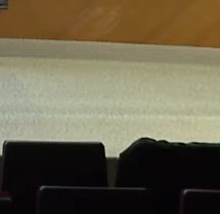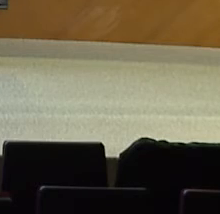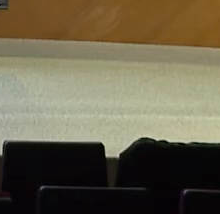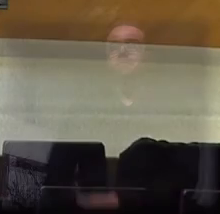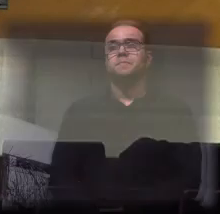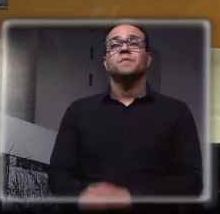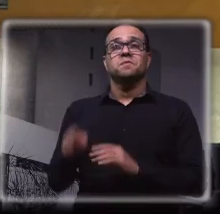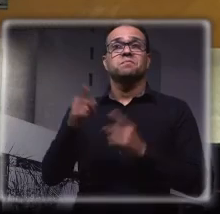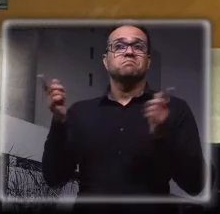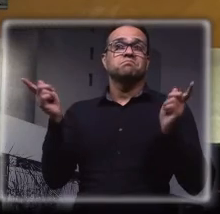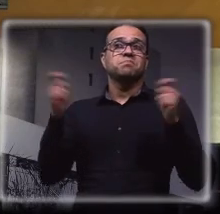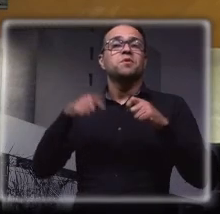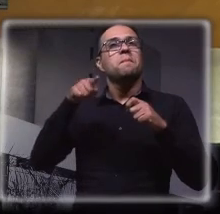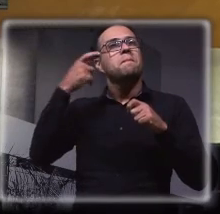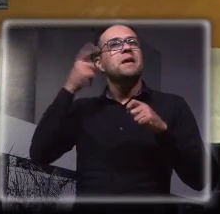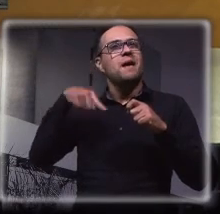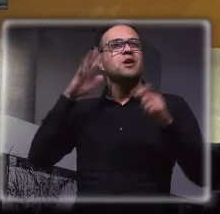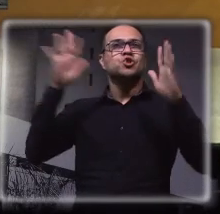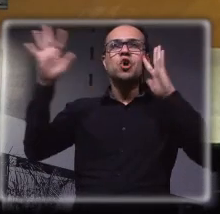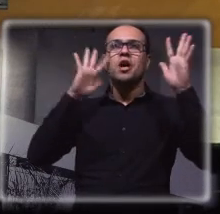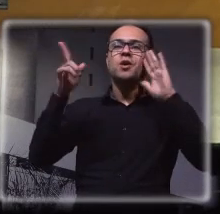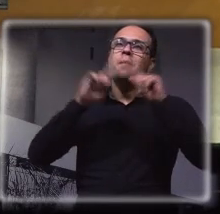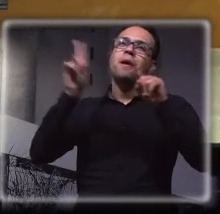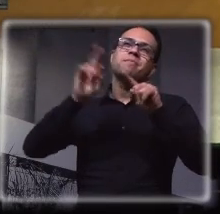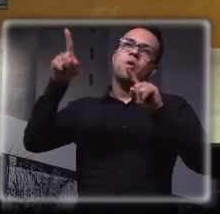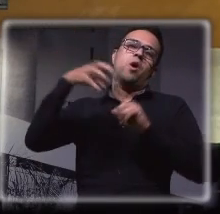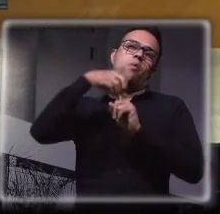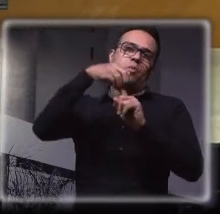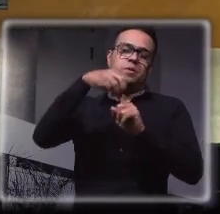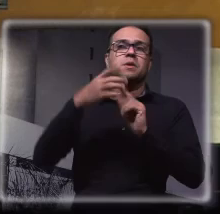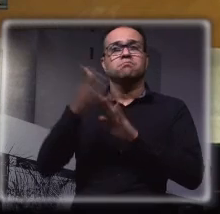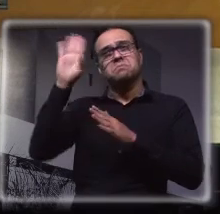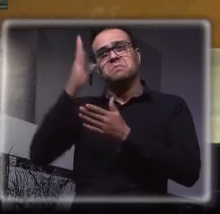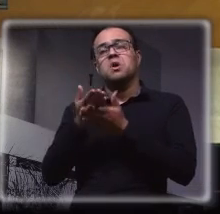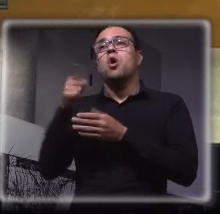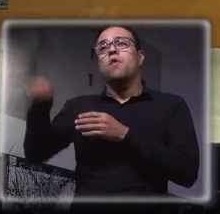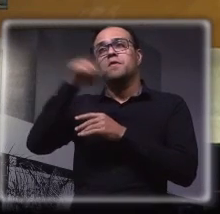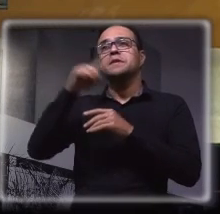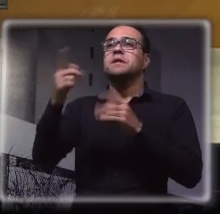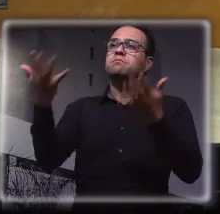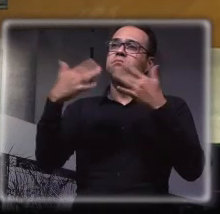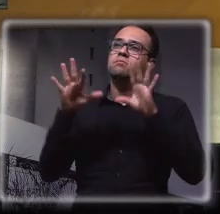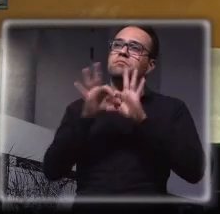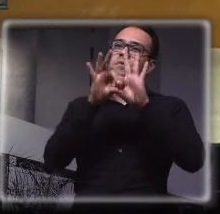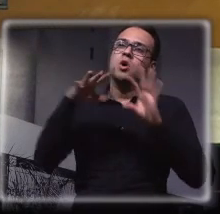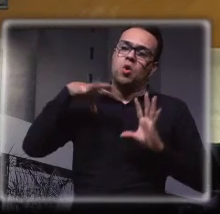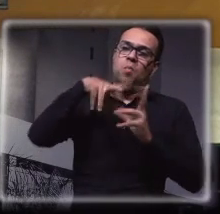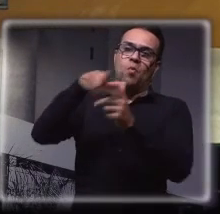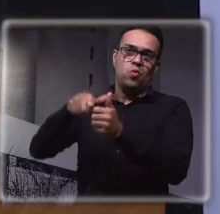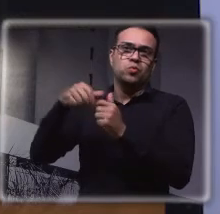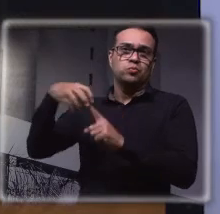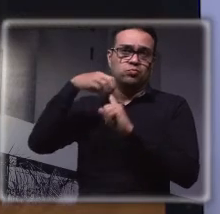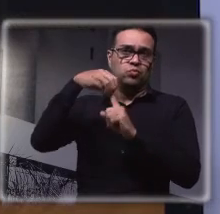Bom, você pode dizer que eu sou uma sonhadora, mas eu não sou a única. E eu espero que um dia você se junte a nós e o mundo vai ser um só,